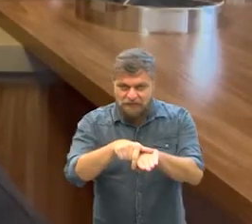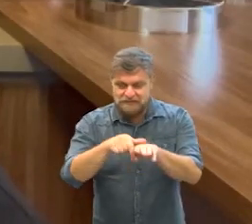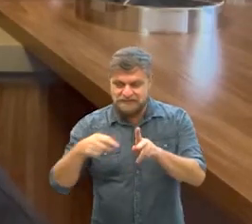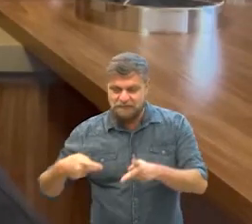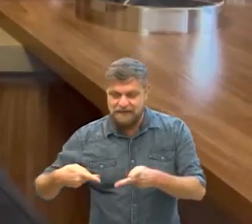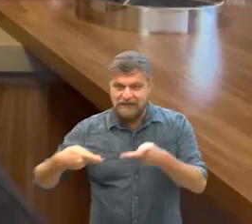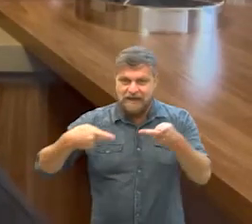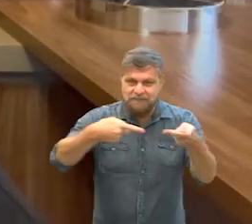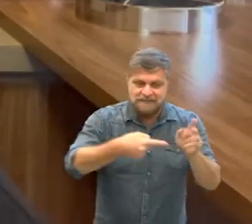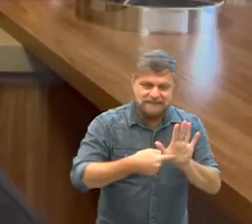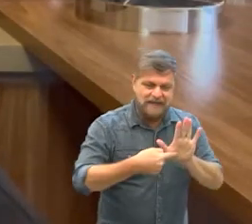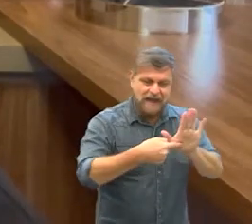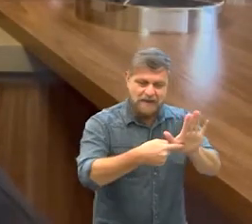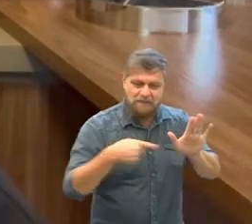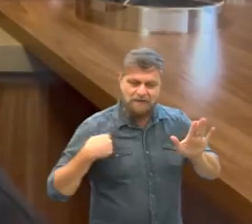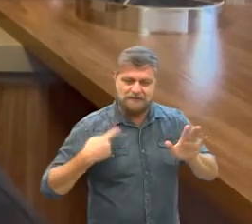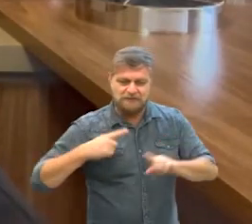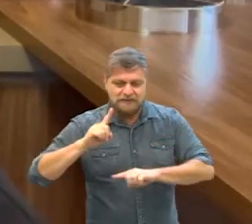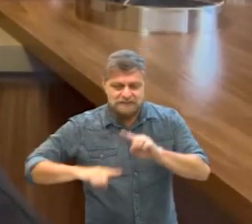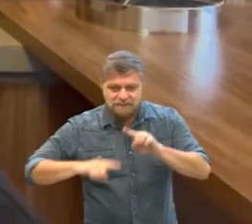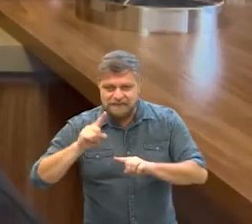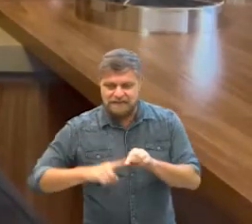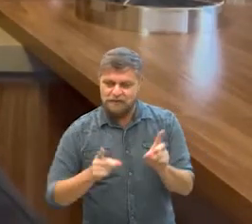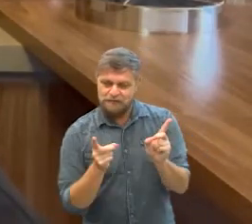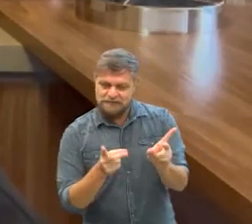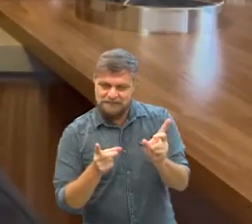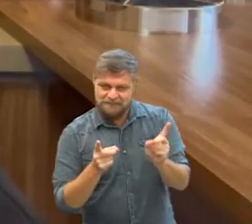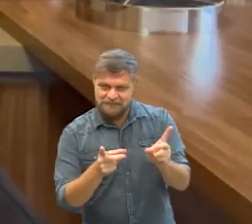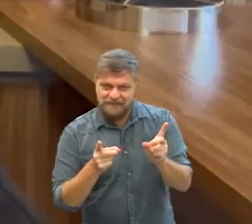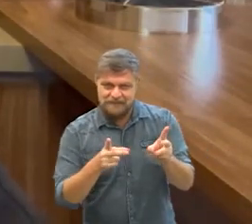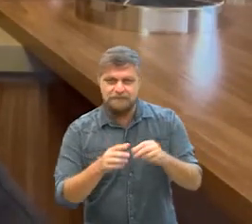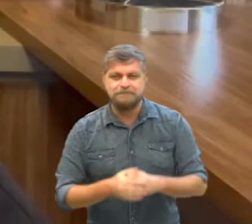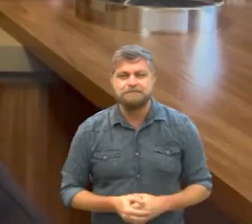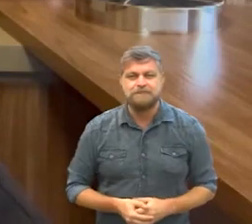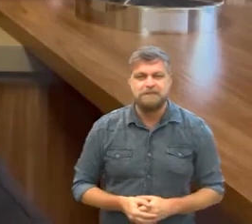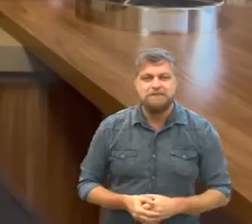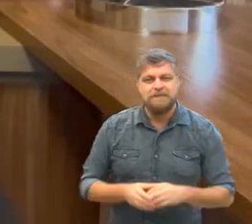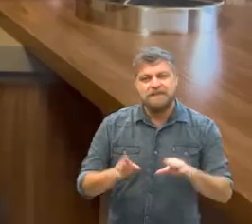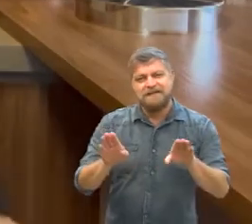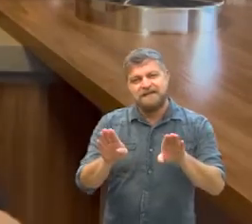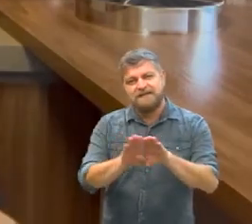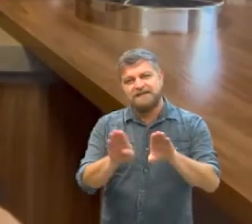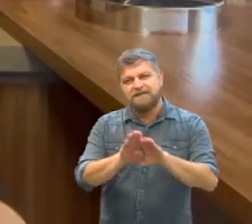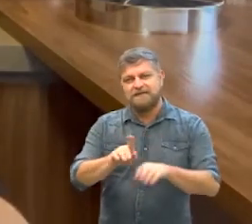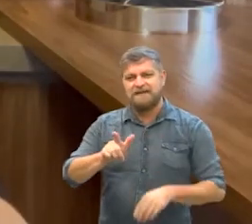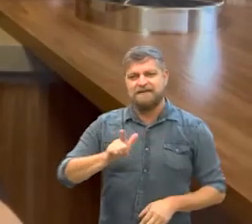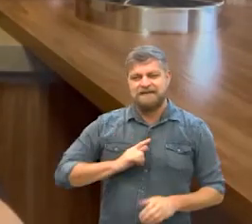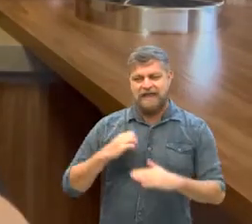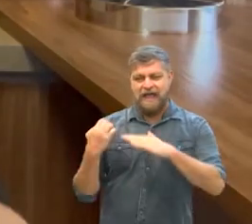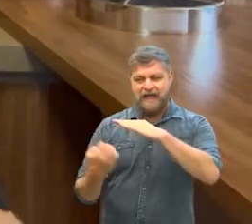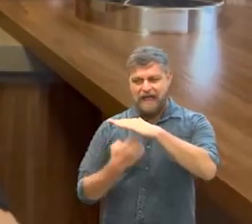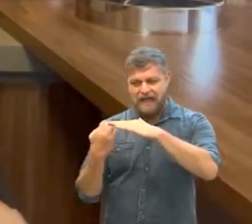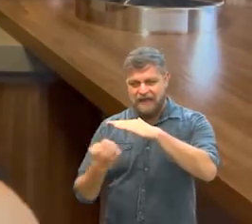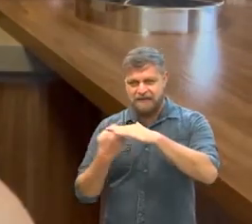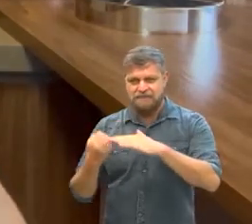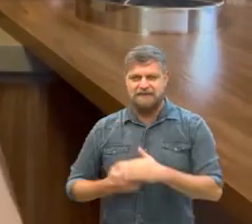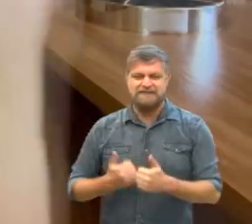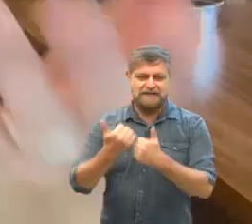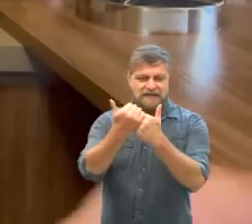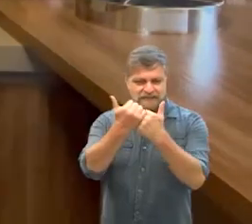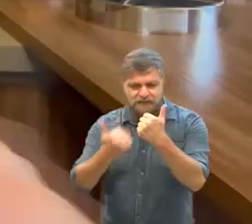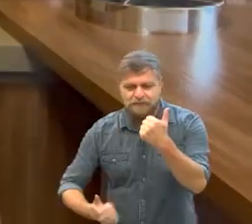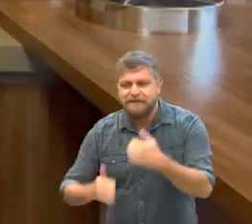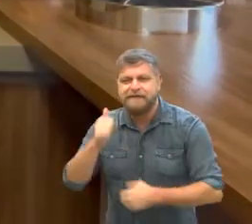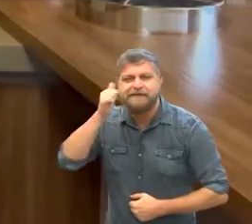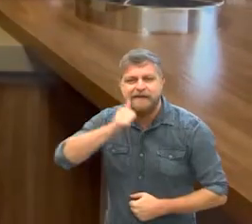a visita e apresentação dos nossos sapatos para as nossas clientes. E fora... a nossa empresa, a